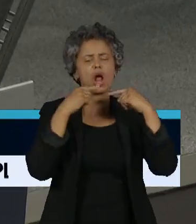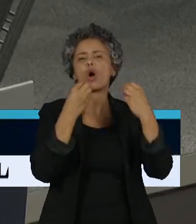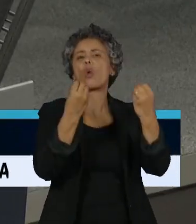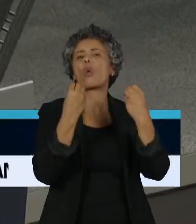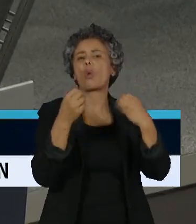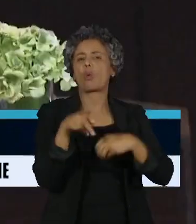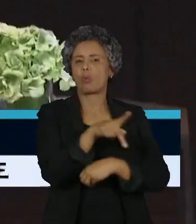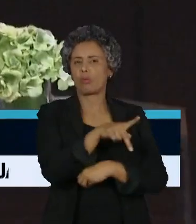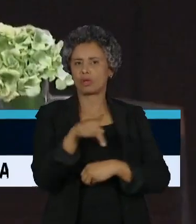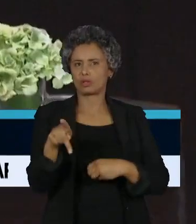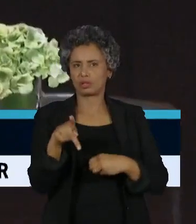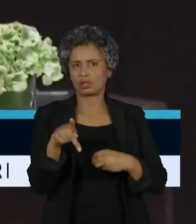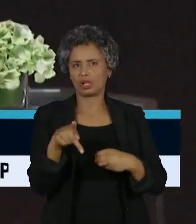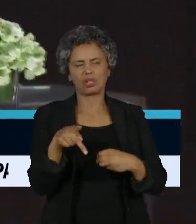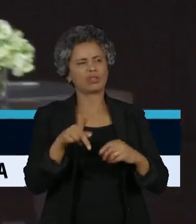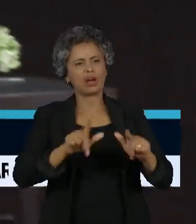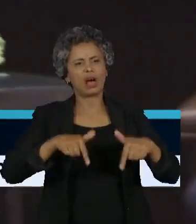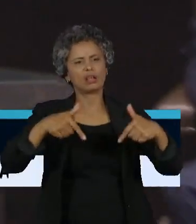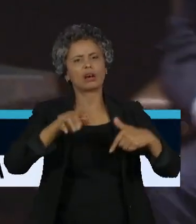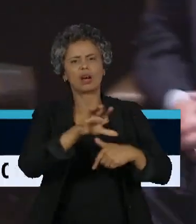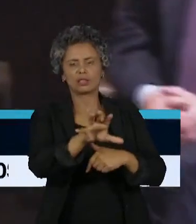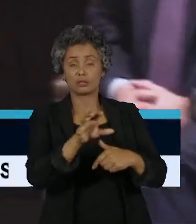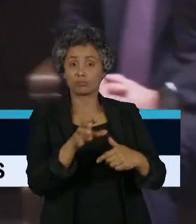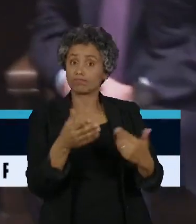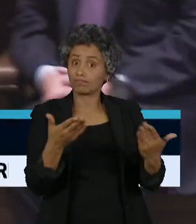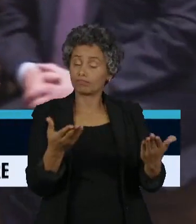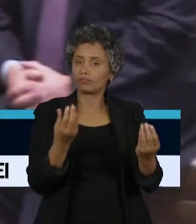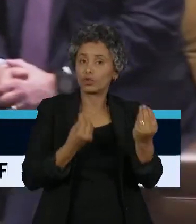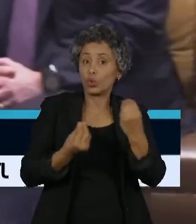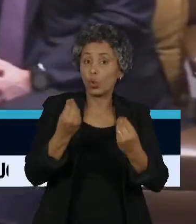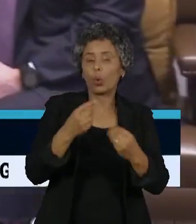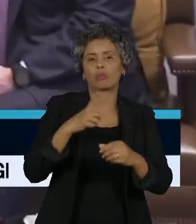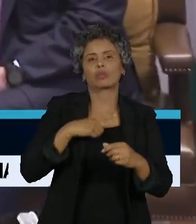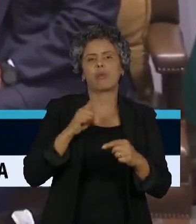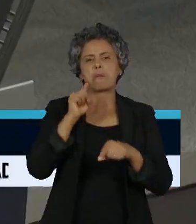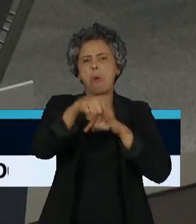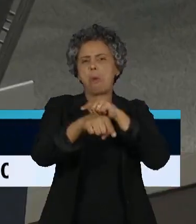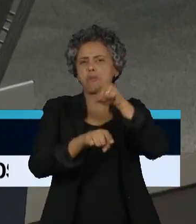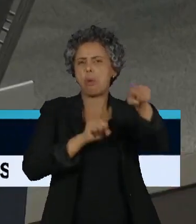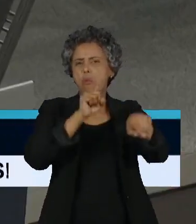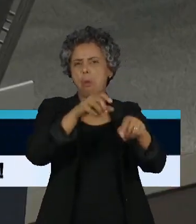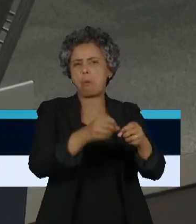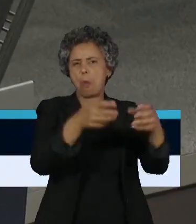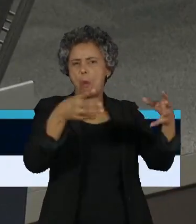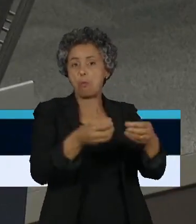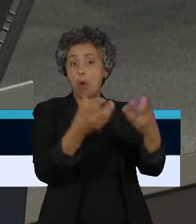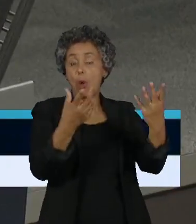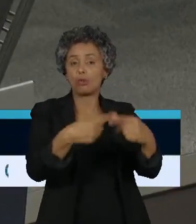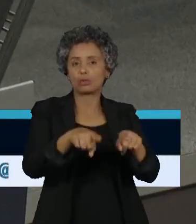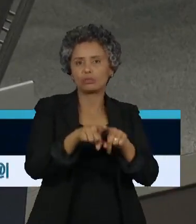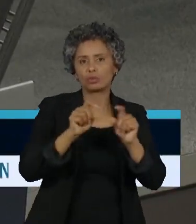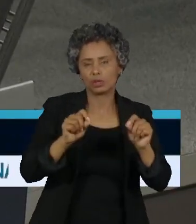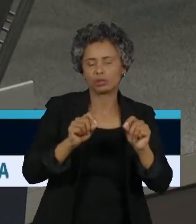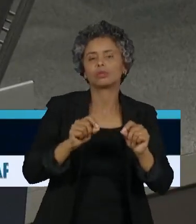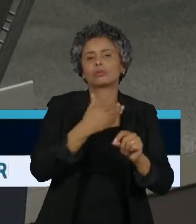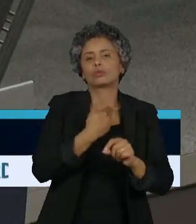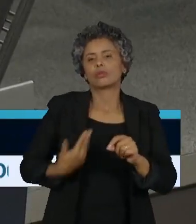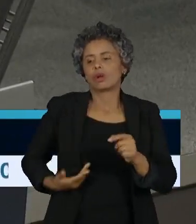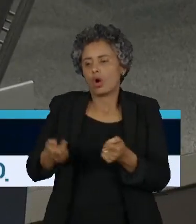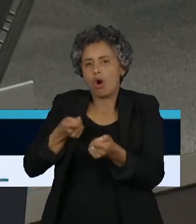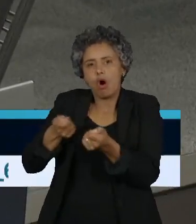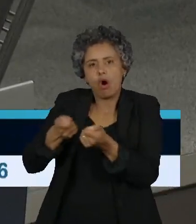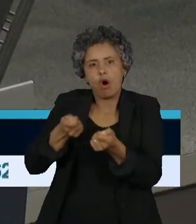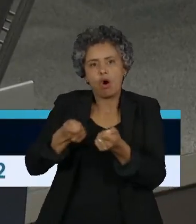presidente da autoridade Palestina mahmud Abbas diante dos ataques e disse que o governo suspendeu os projetos de